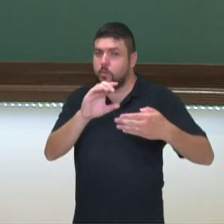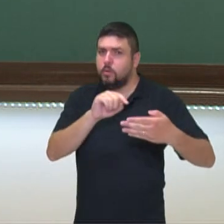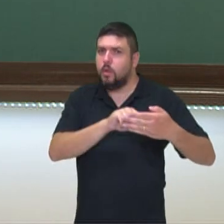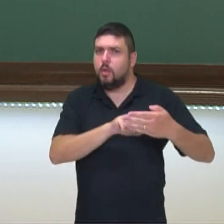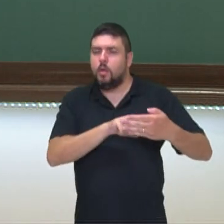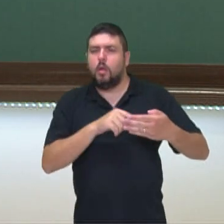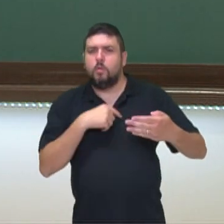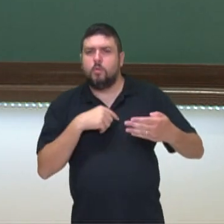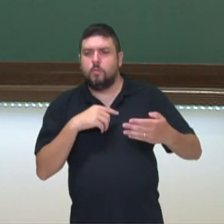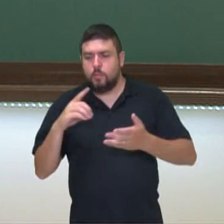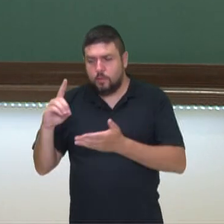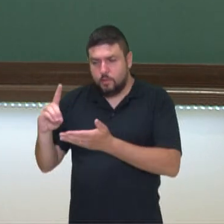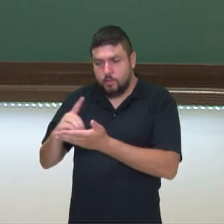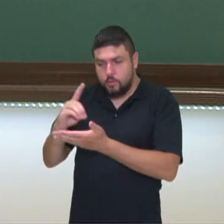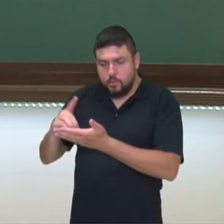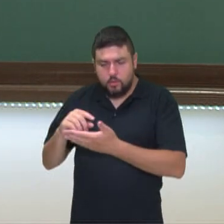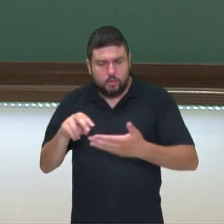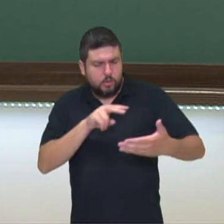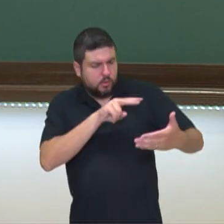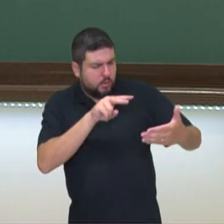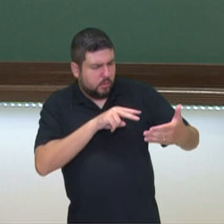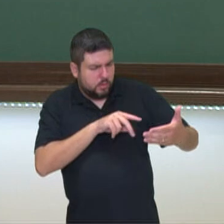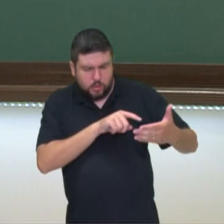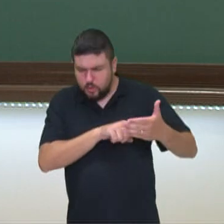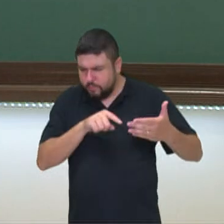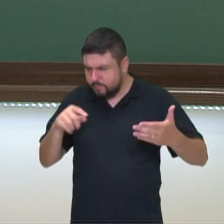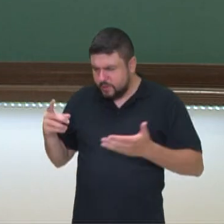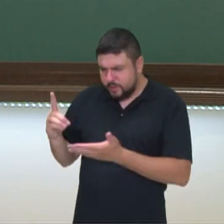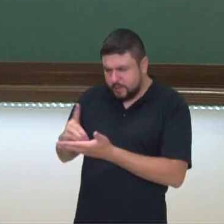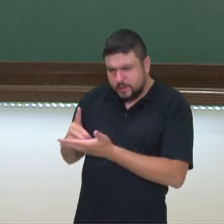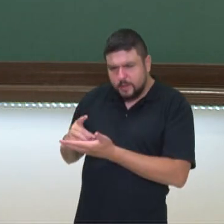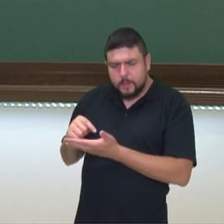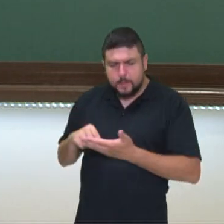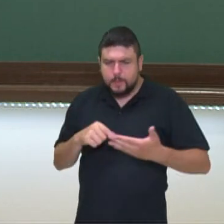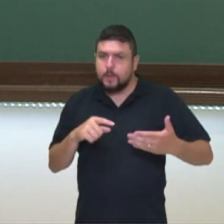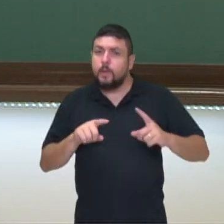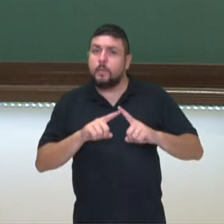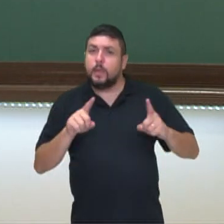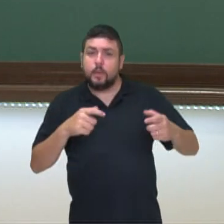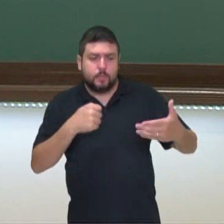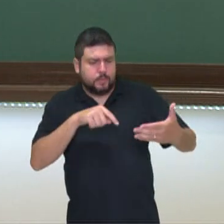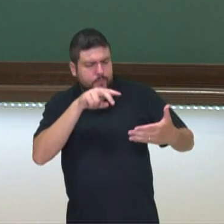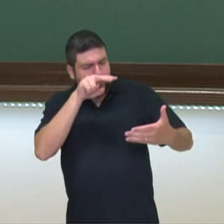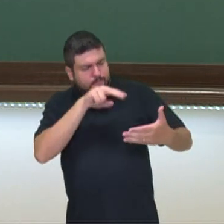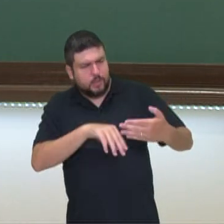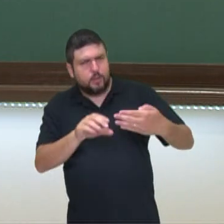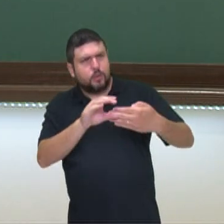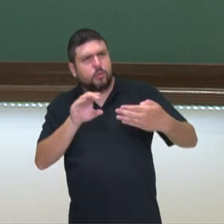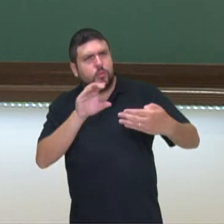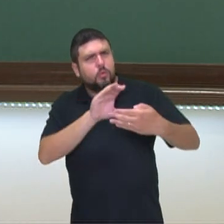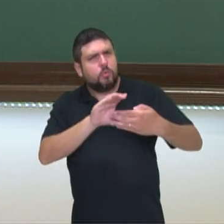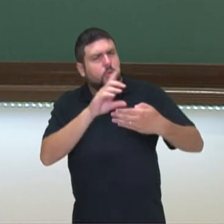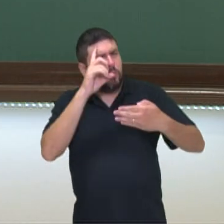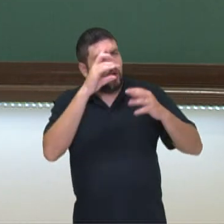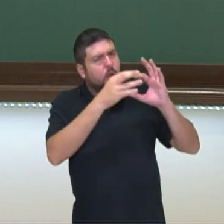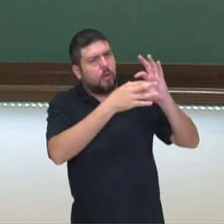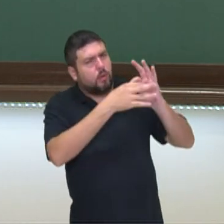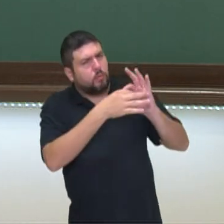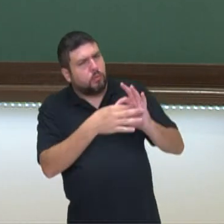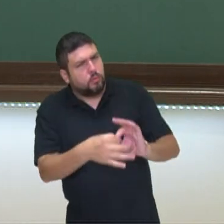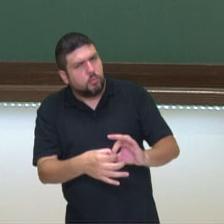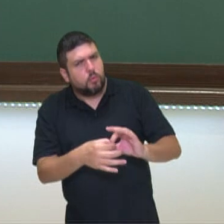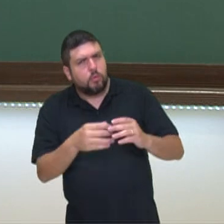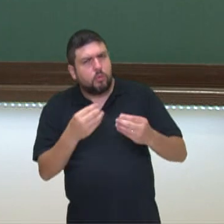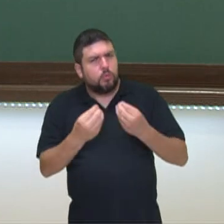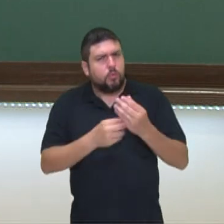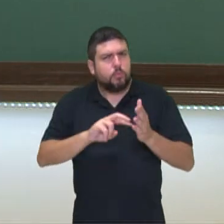o dicionário não vai adiantar, você vai se basear e vai ter que refletir sobre todo o contexto para chegar no significado realmente